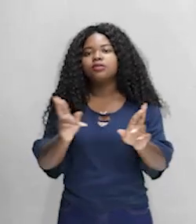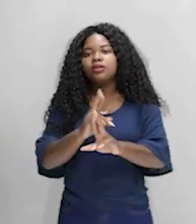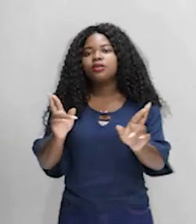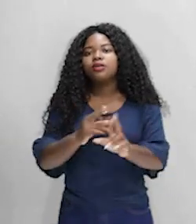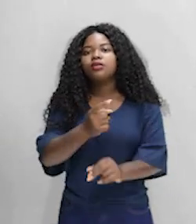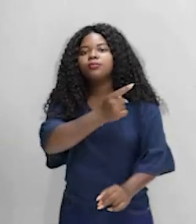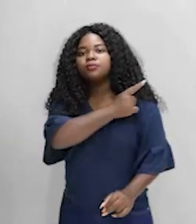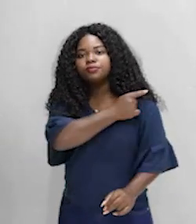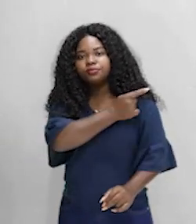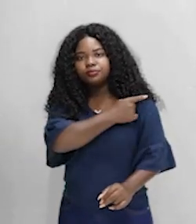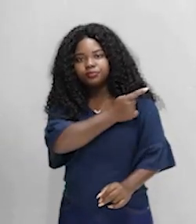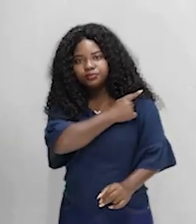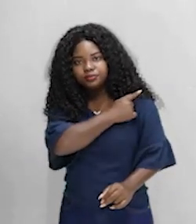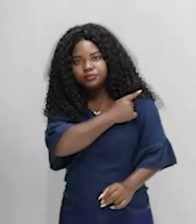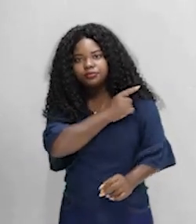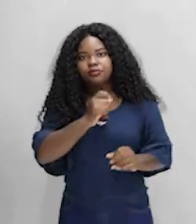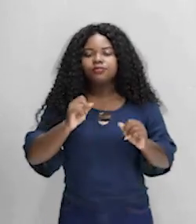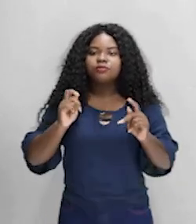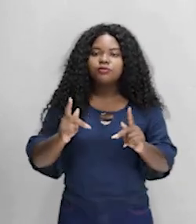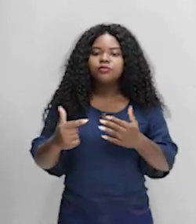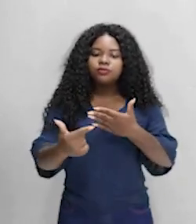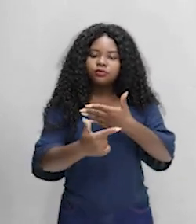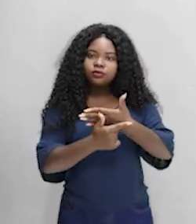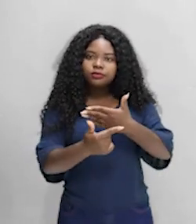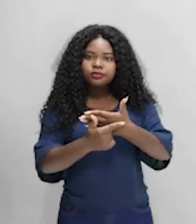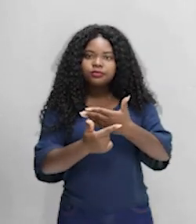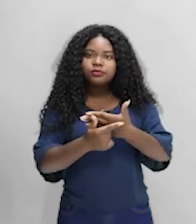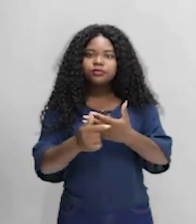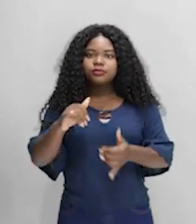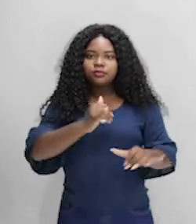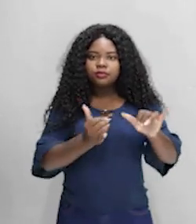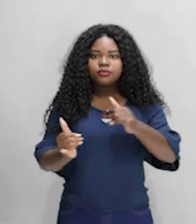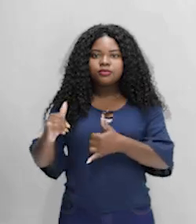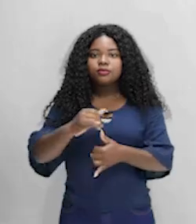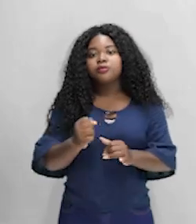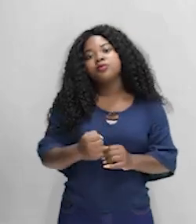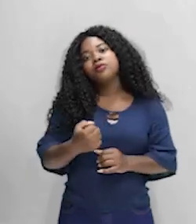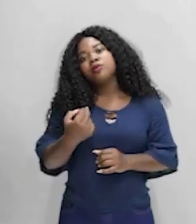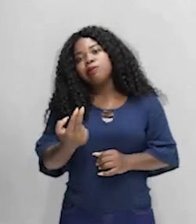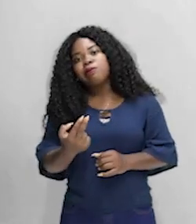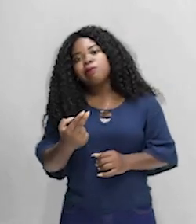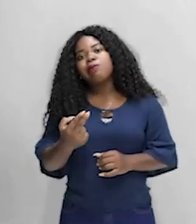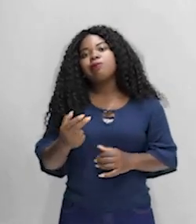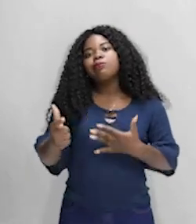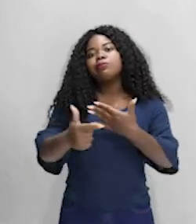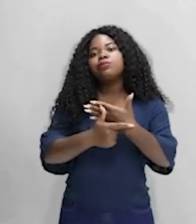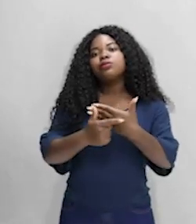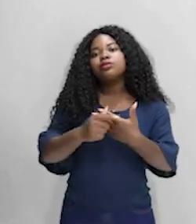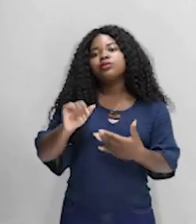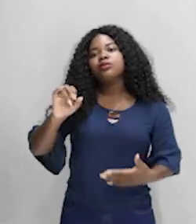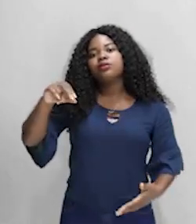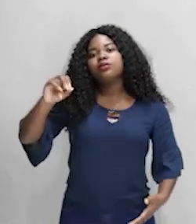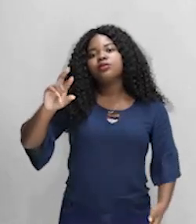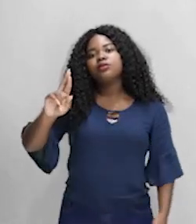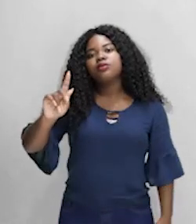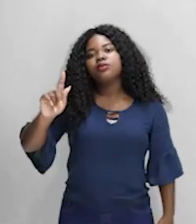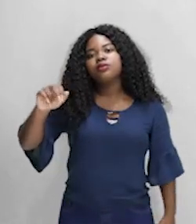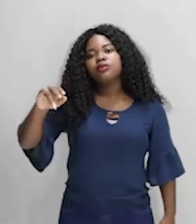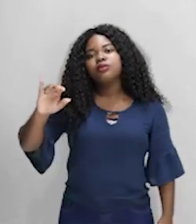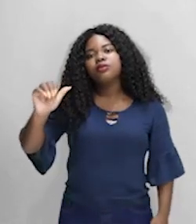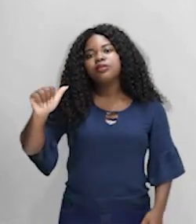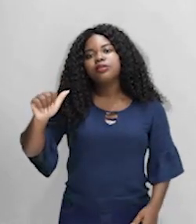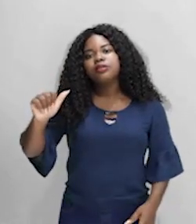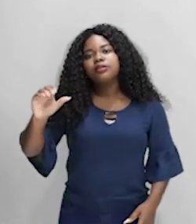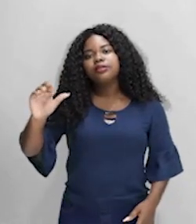do ensino médio, ok? Funções químicas, ou então funções inorgânicas,